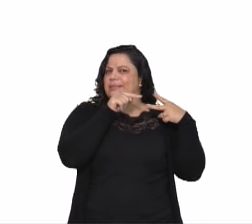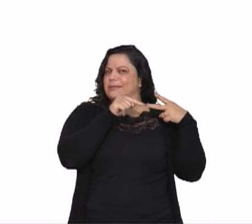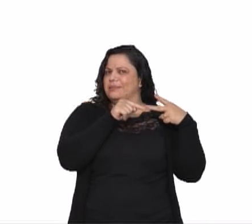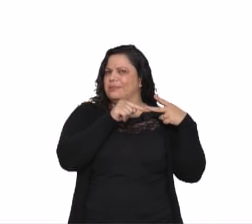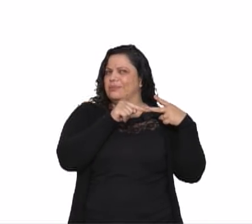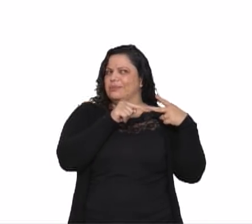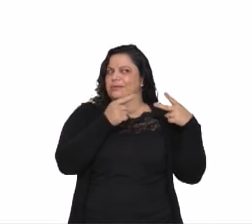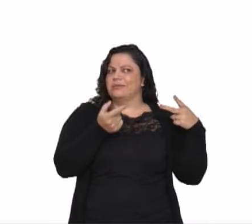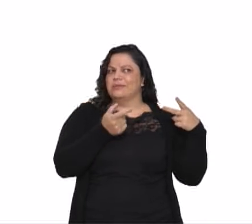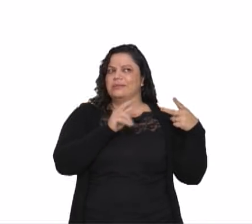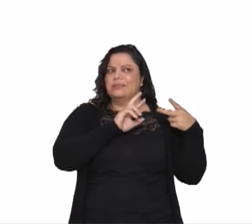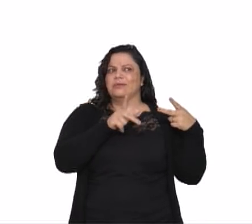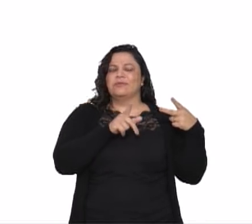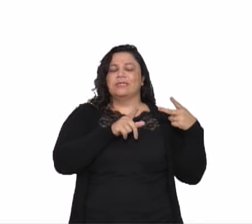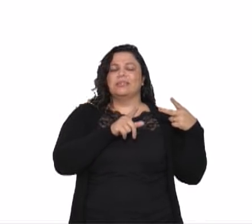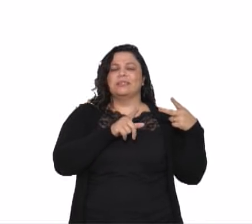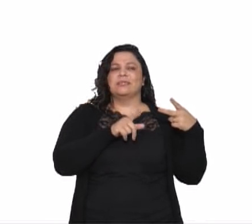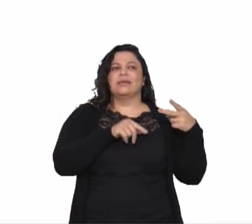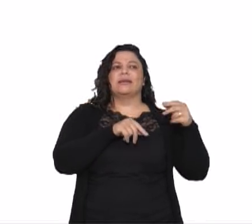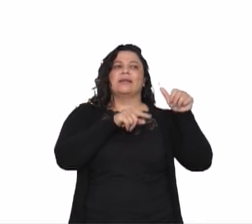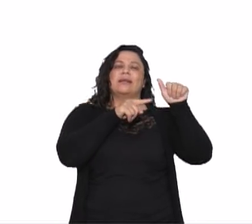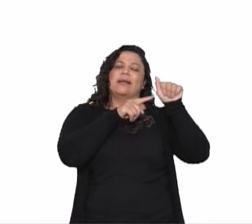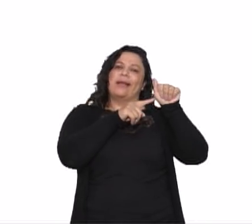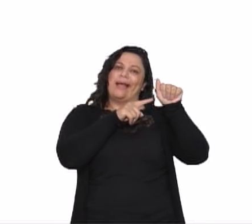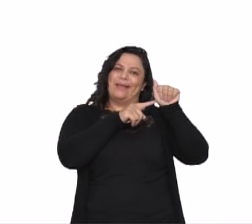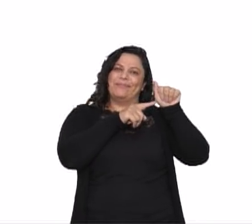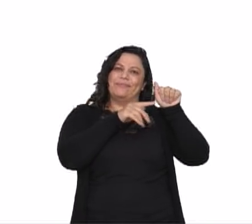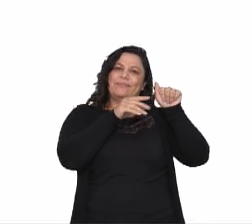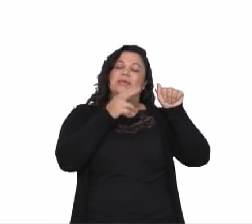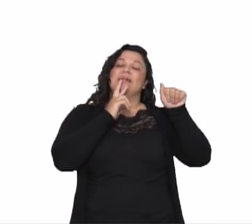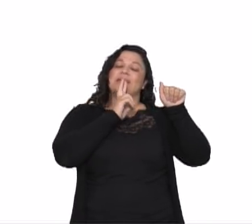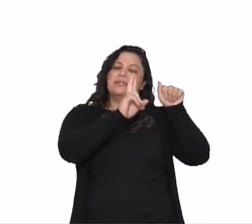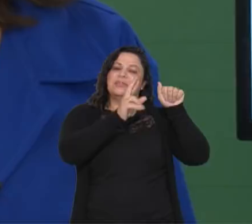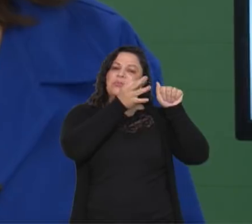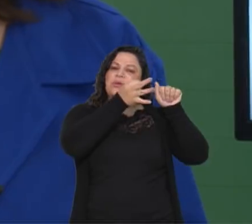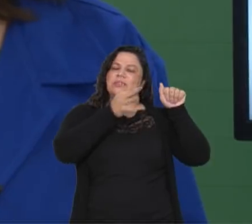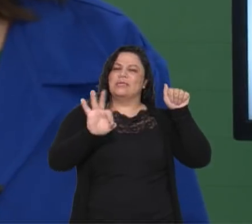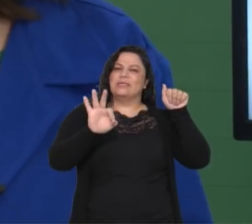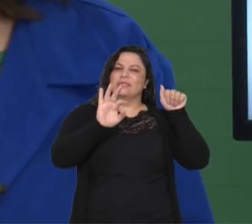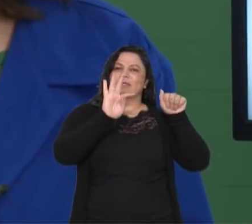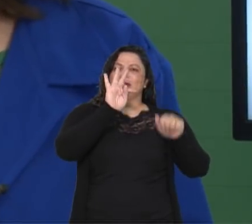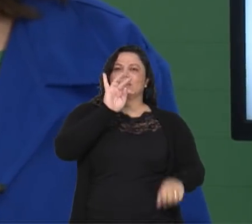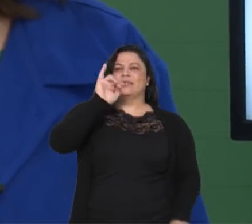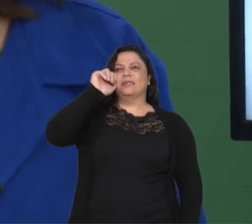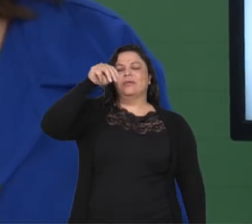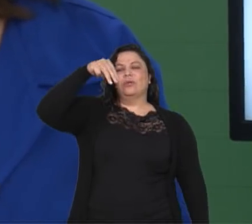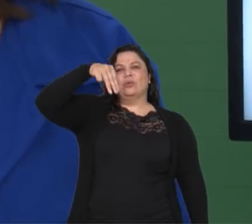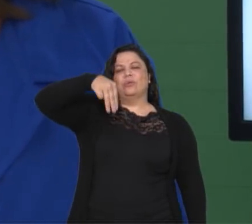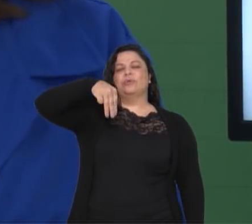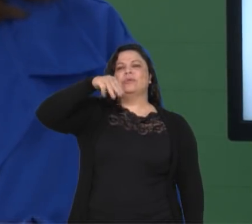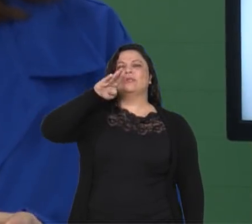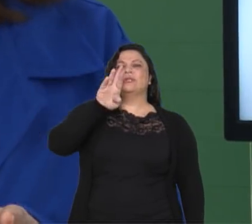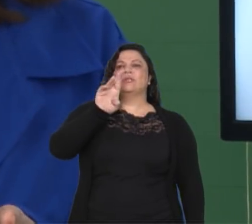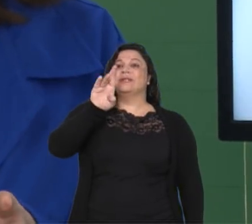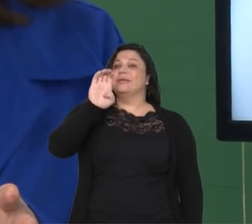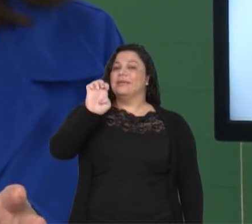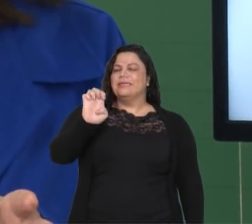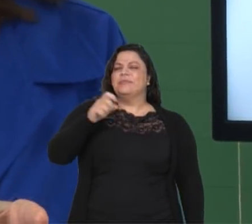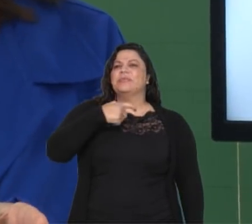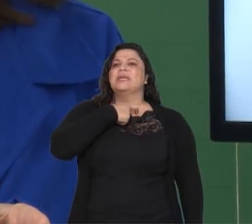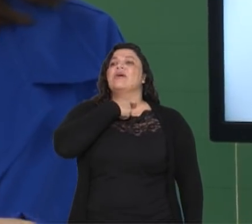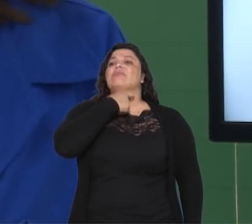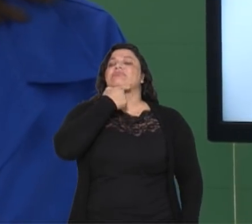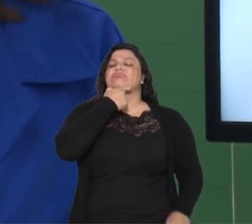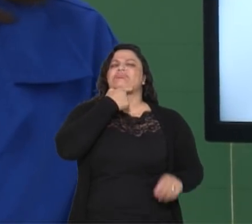ver. O que o diferencia é o timbre, que é justamente a diferença que cada